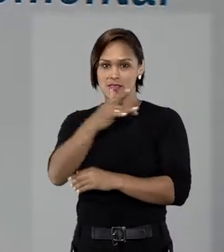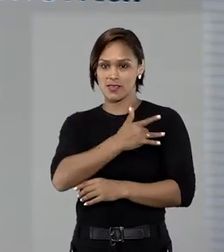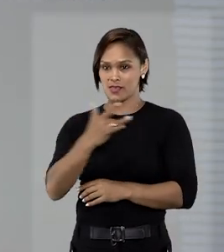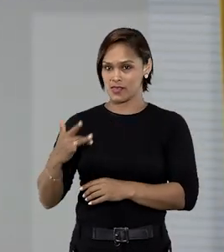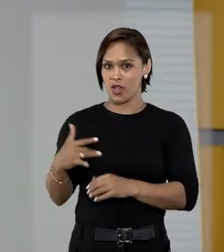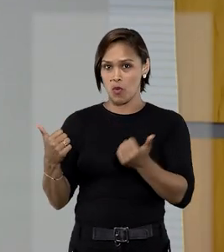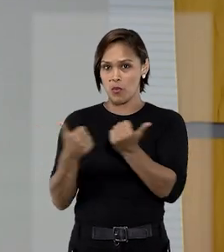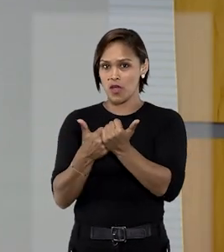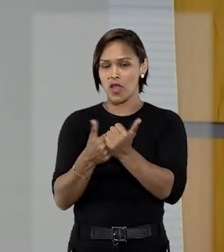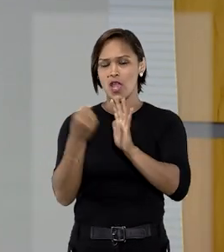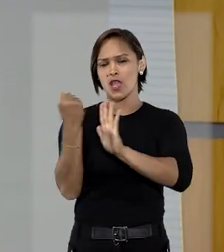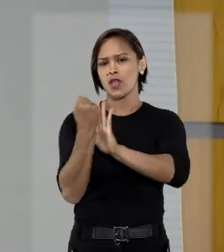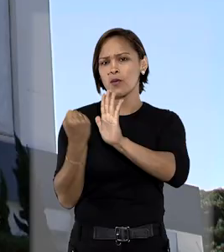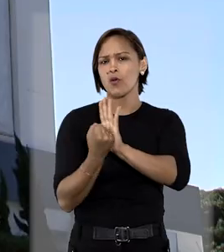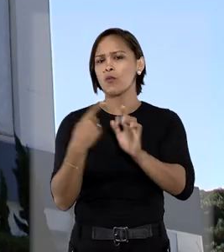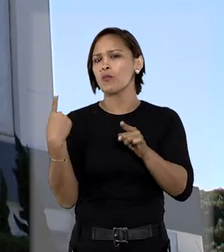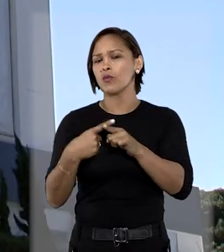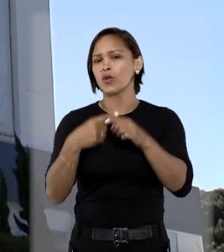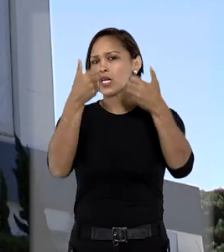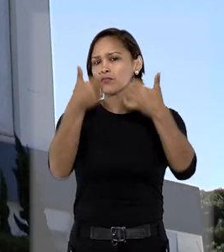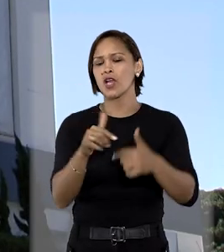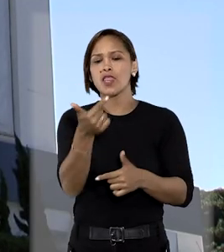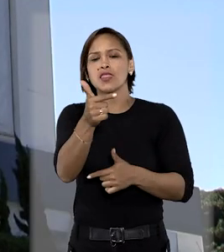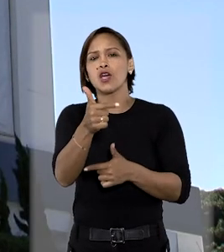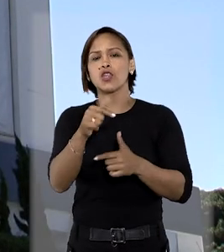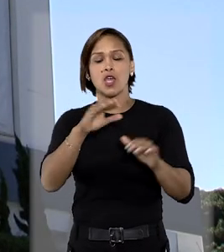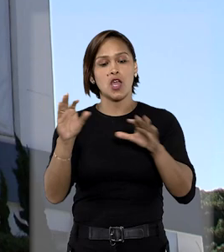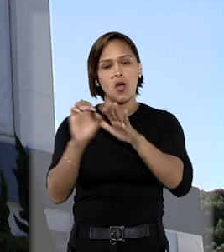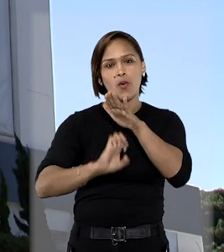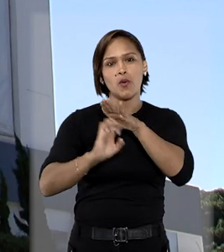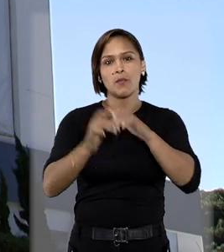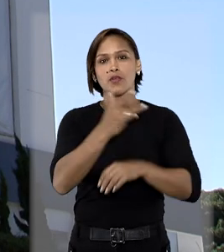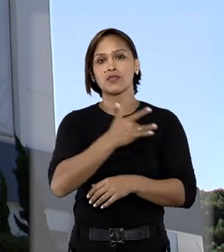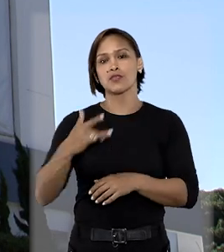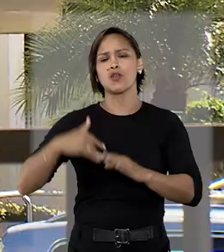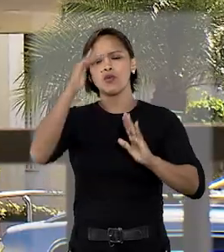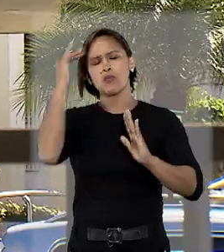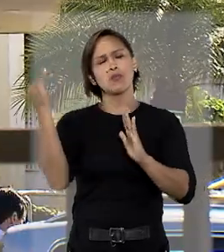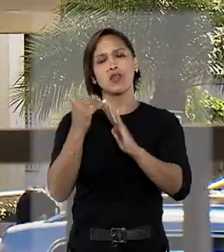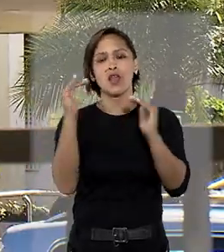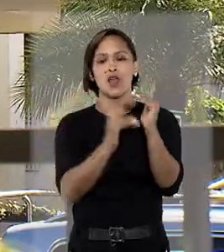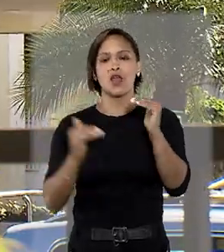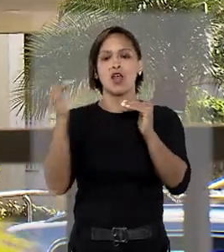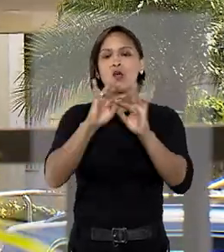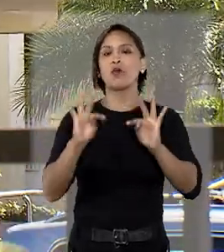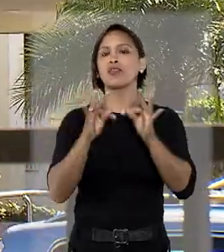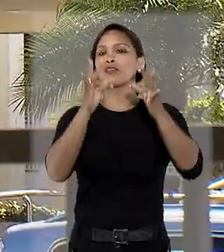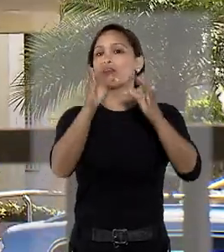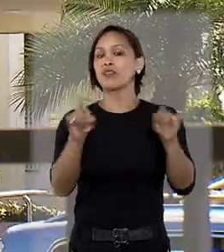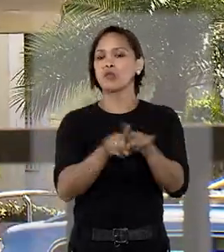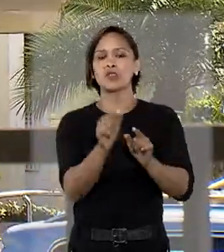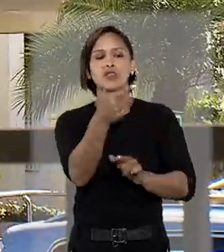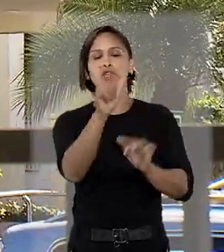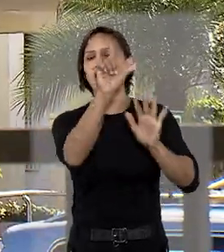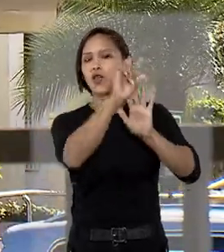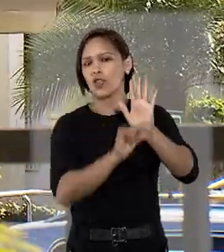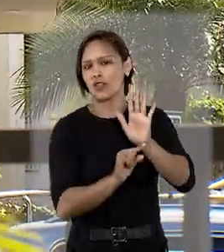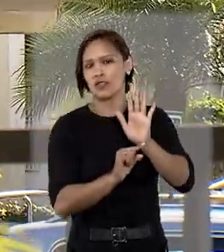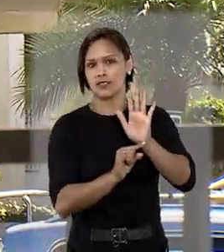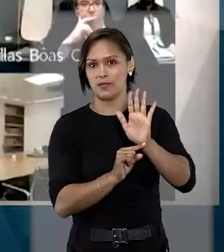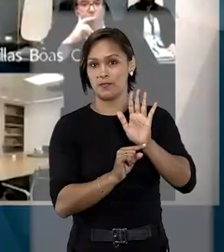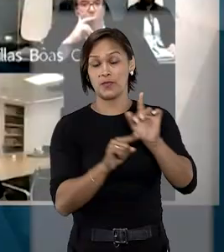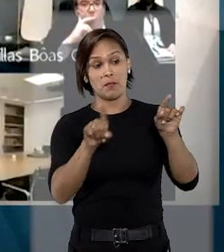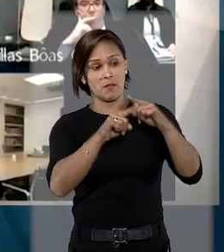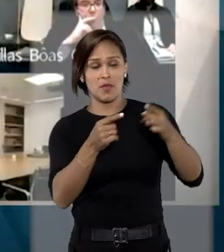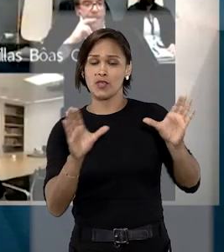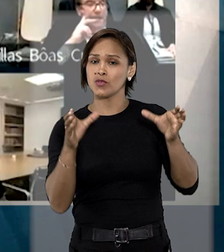ANS, é taxativo, não estando as operadoras de saúde obrigadas a cobrirem tratamentos não previstos na lista.